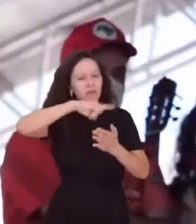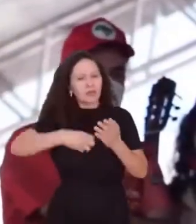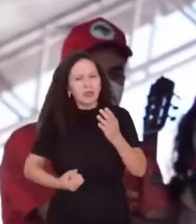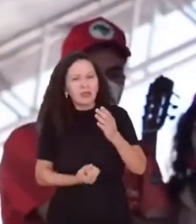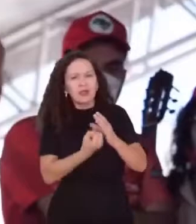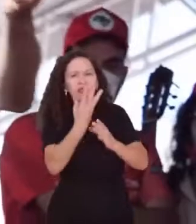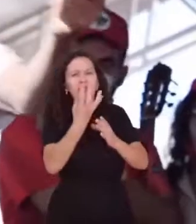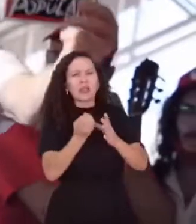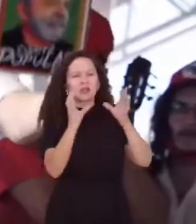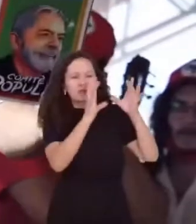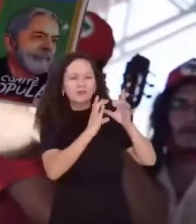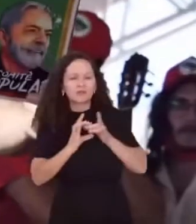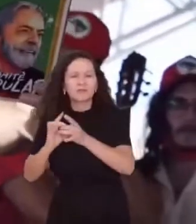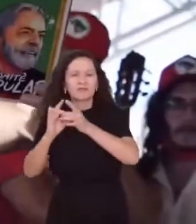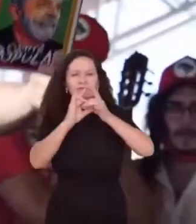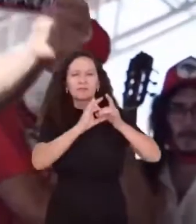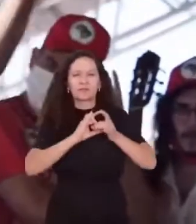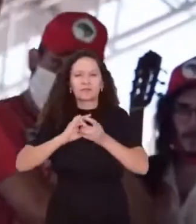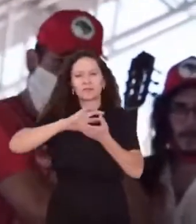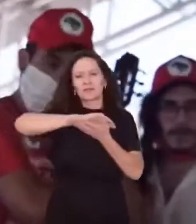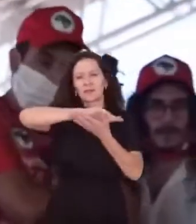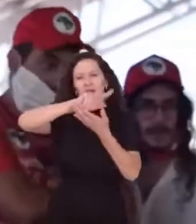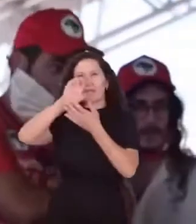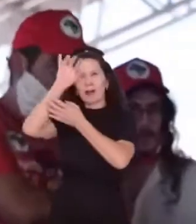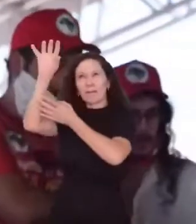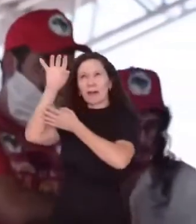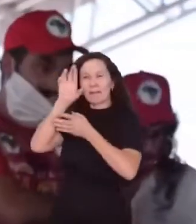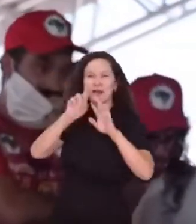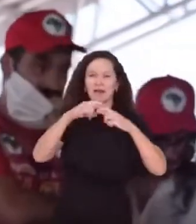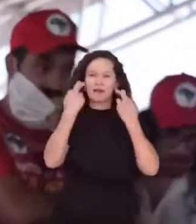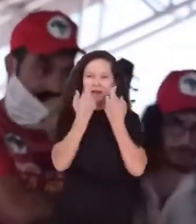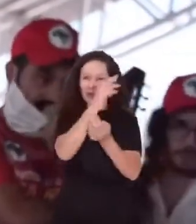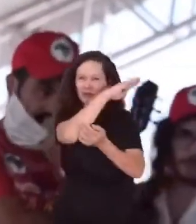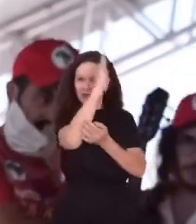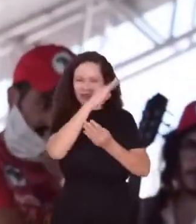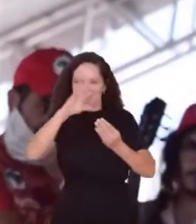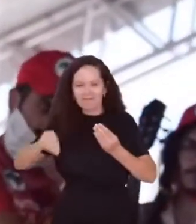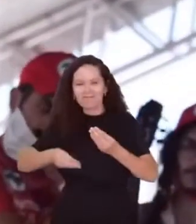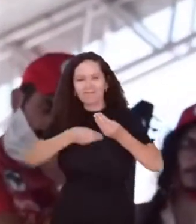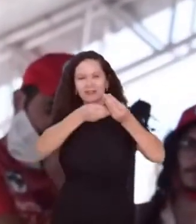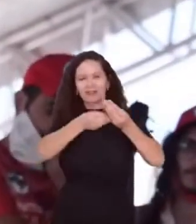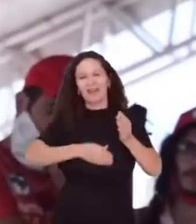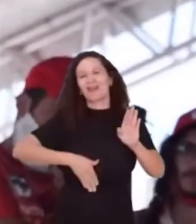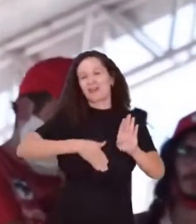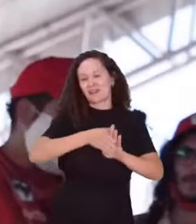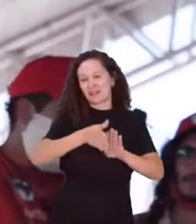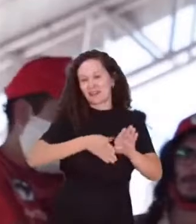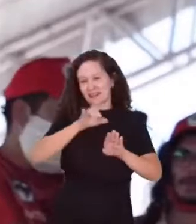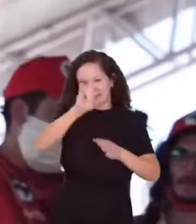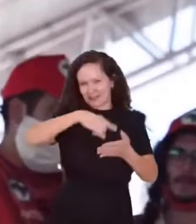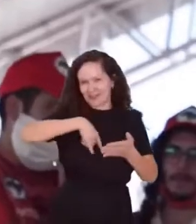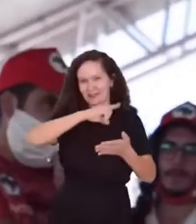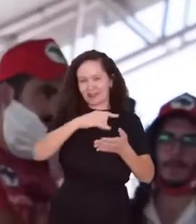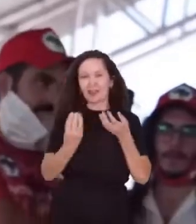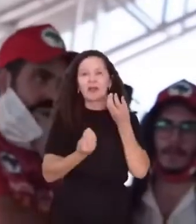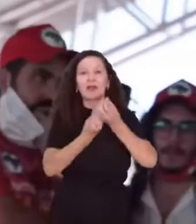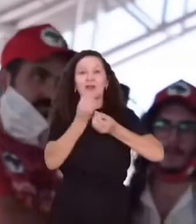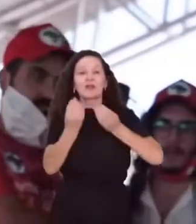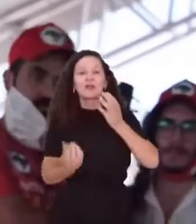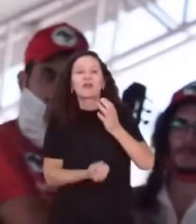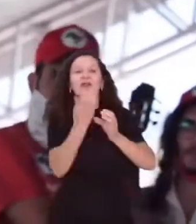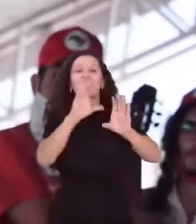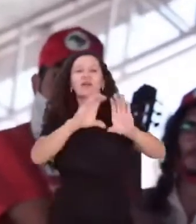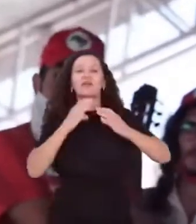em diversas reuniões nacionais, e aqui estão as orientações. Como fazer um comitê popular.